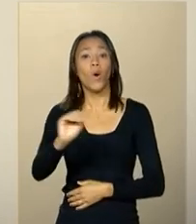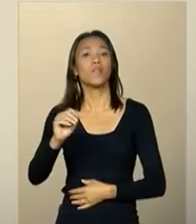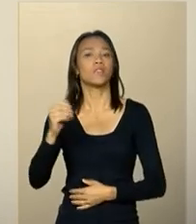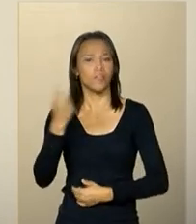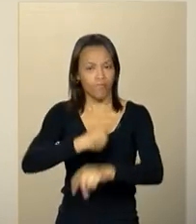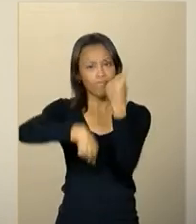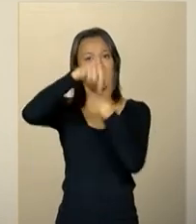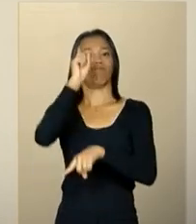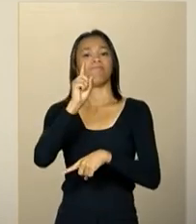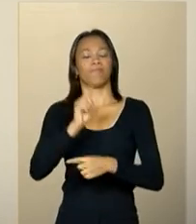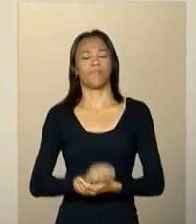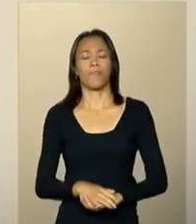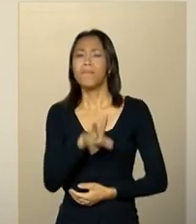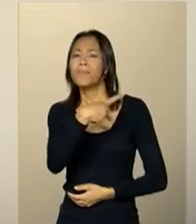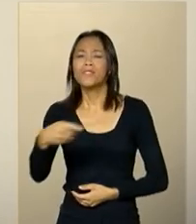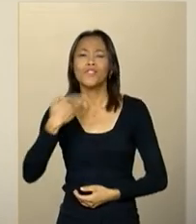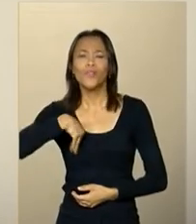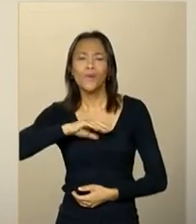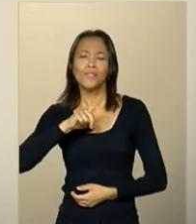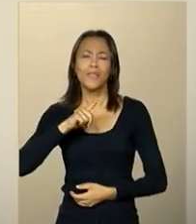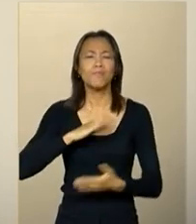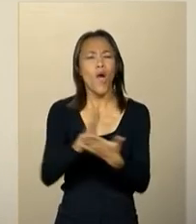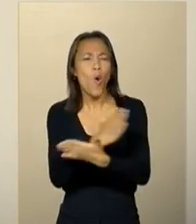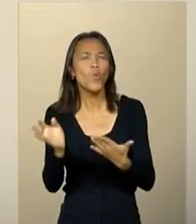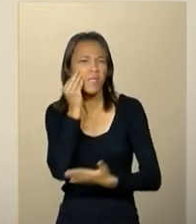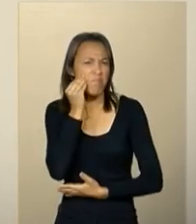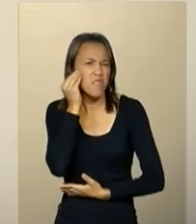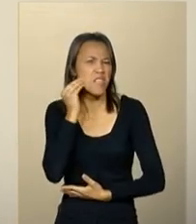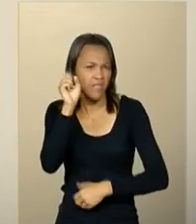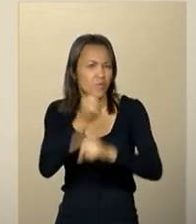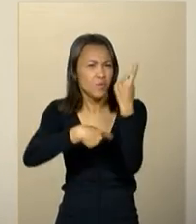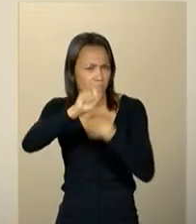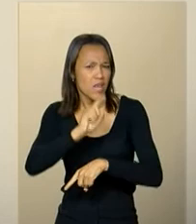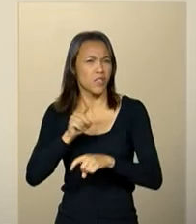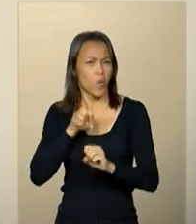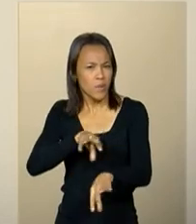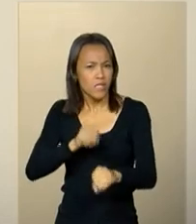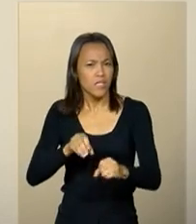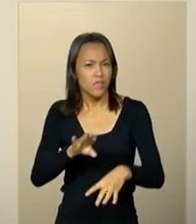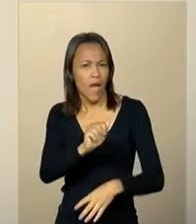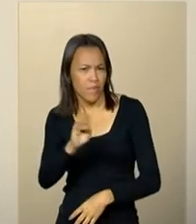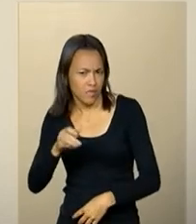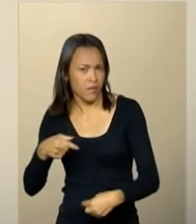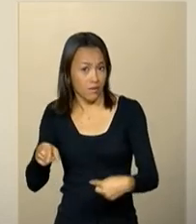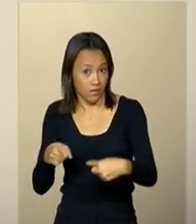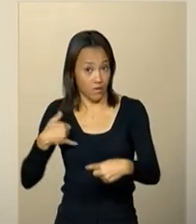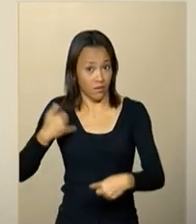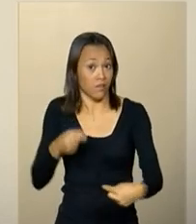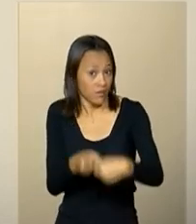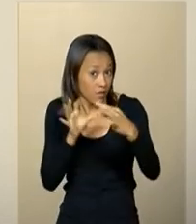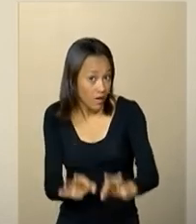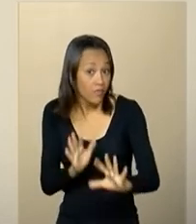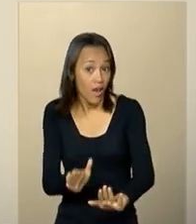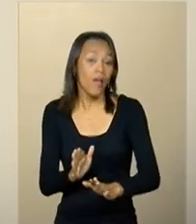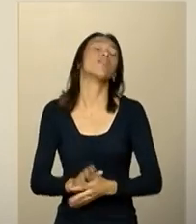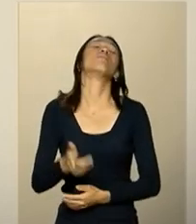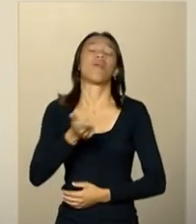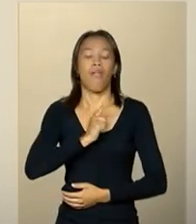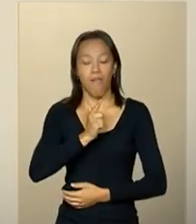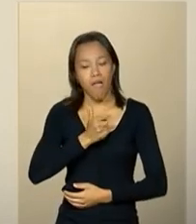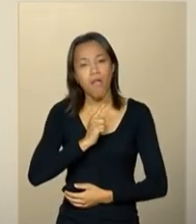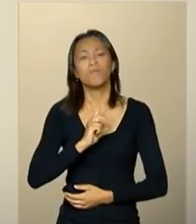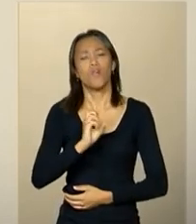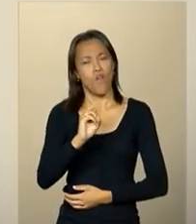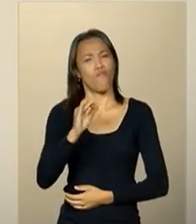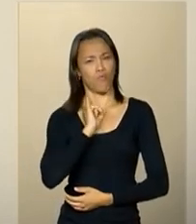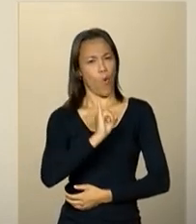bem sucedidas nós já temos alguma experiência de sucesso com alfabetização na idade certa a oceano nós temos sim